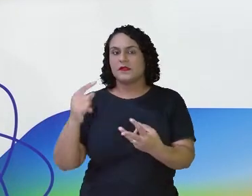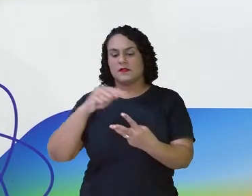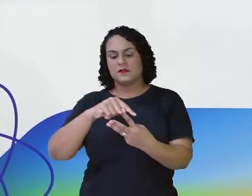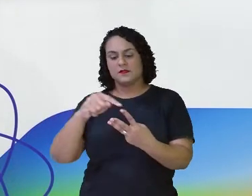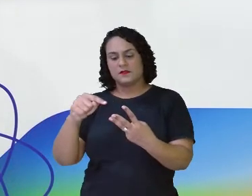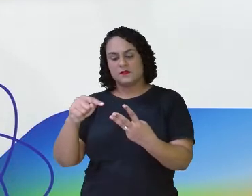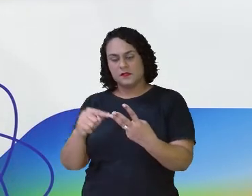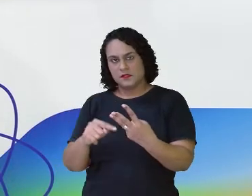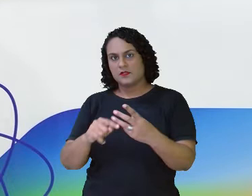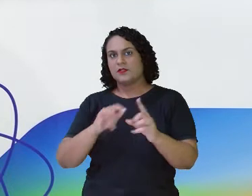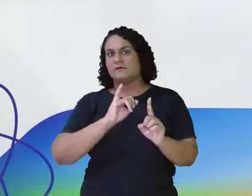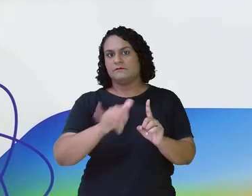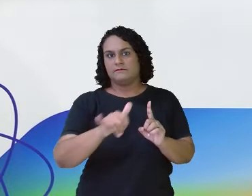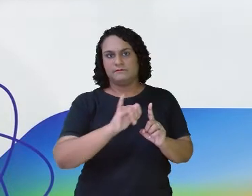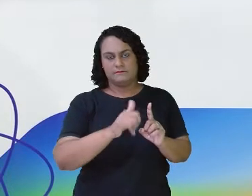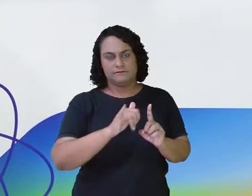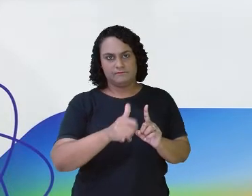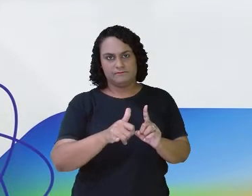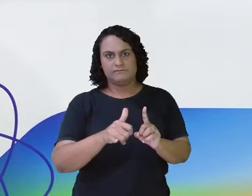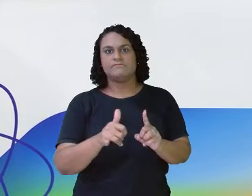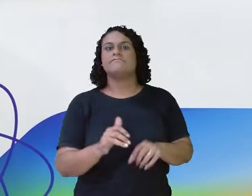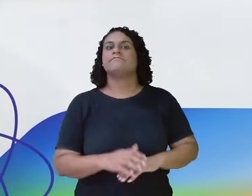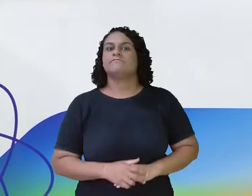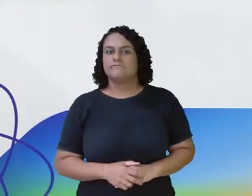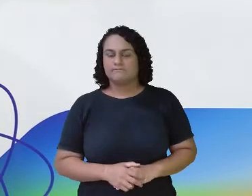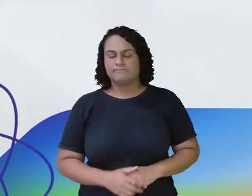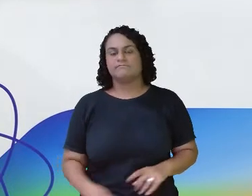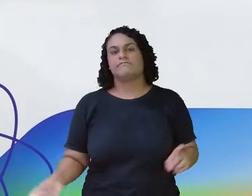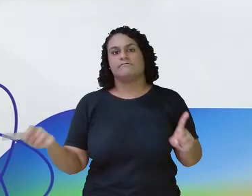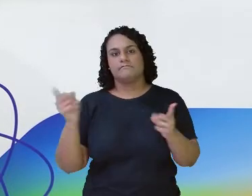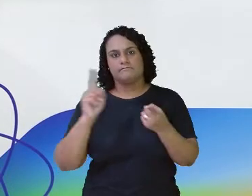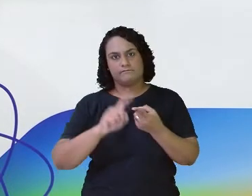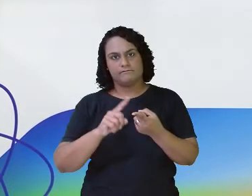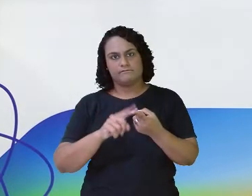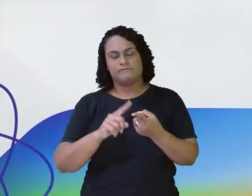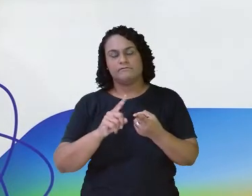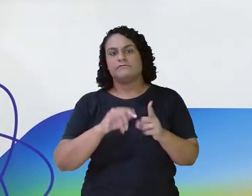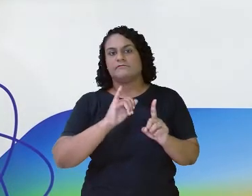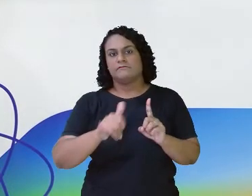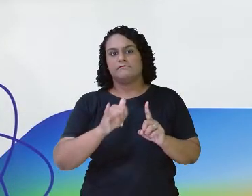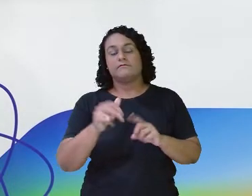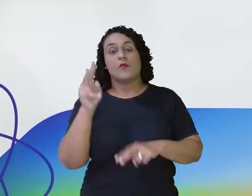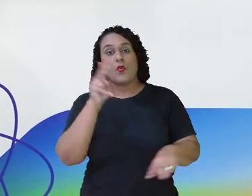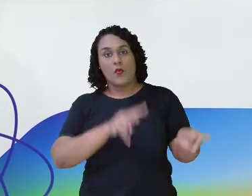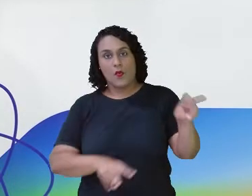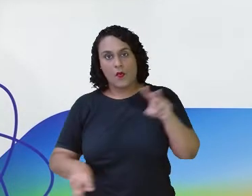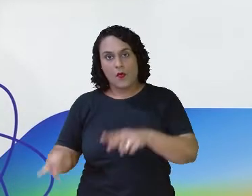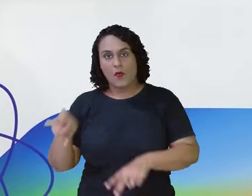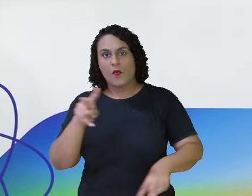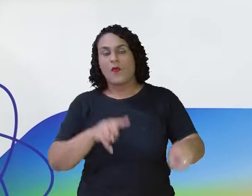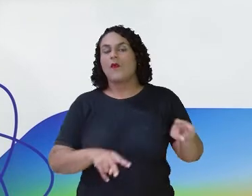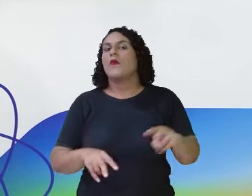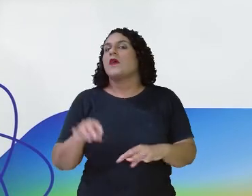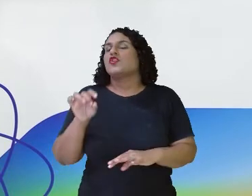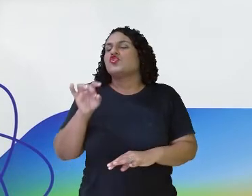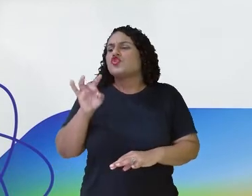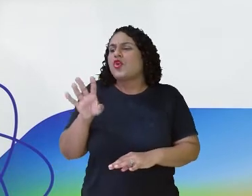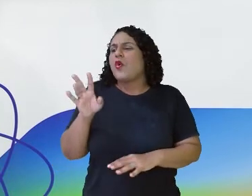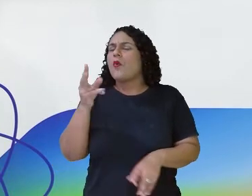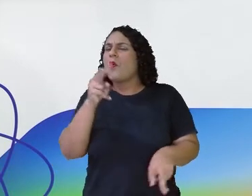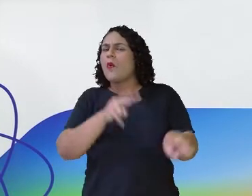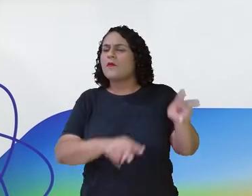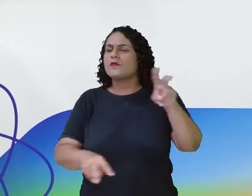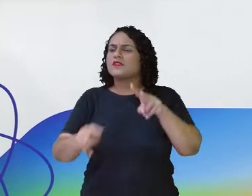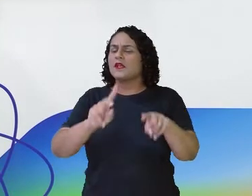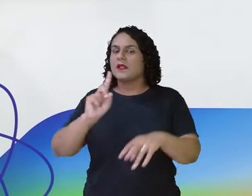de narradores. Existe o narrador observador, que é aquele que apenas observa